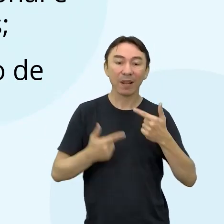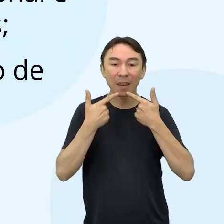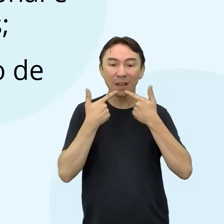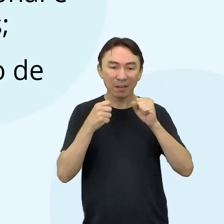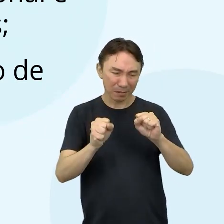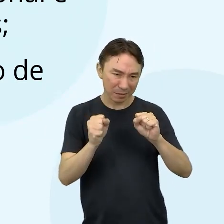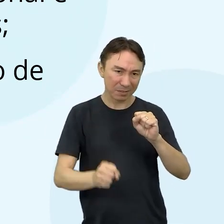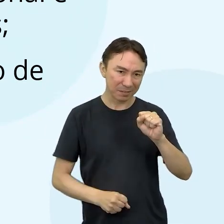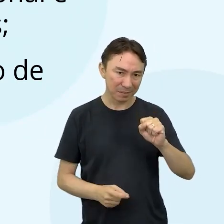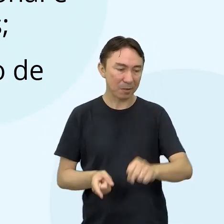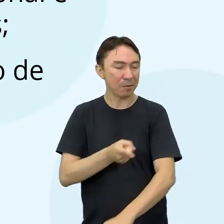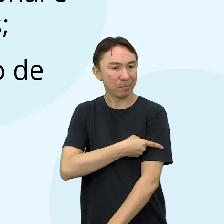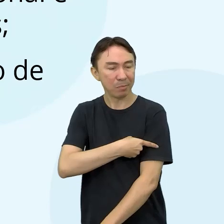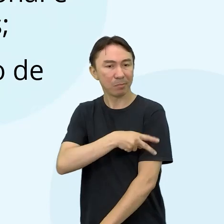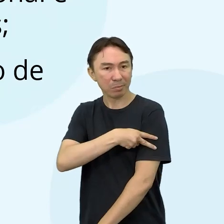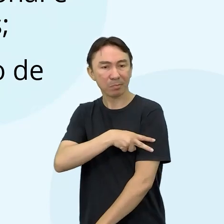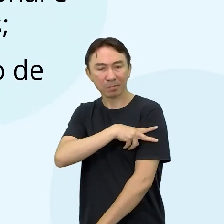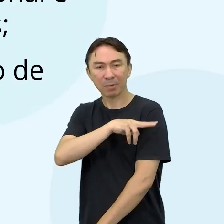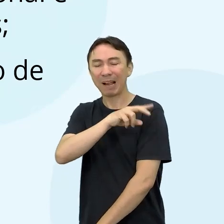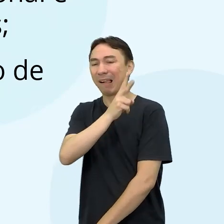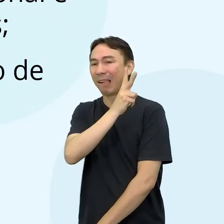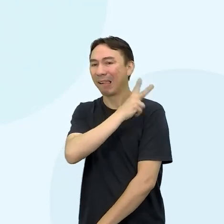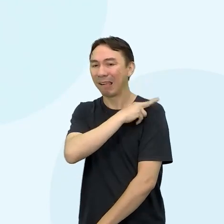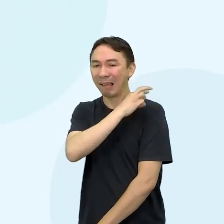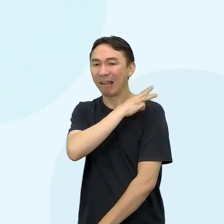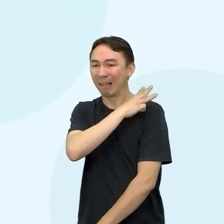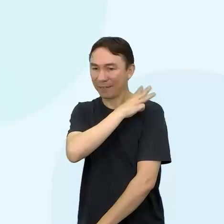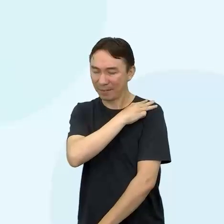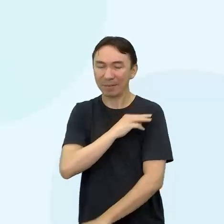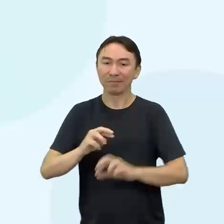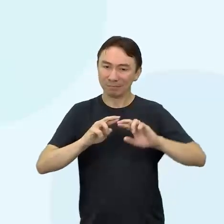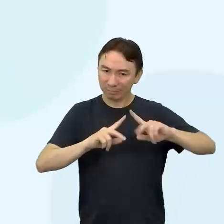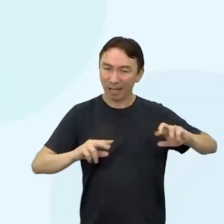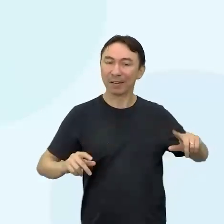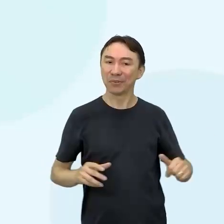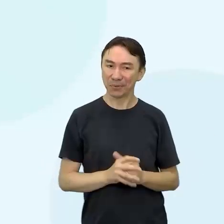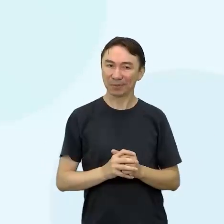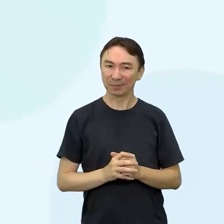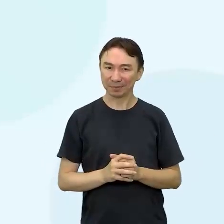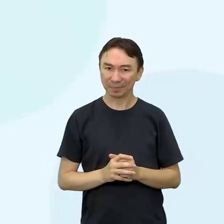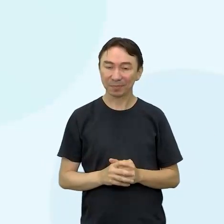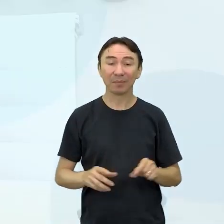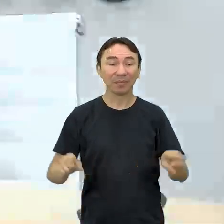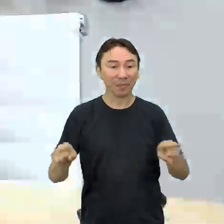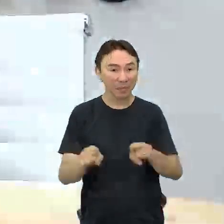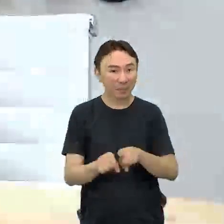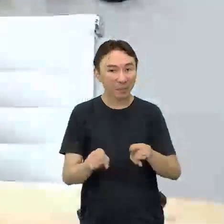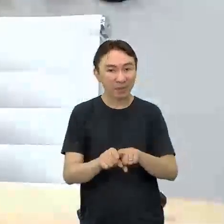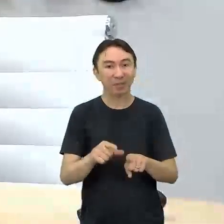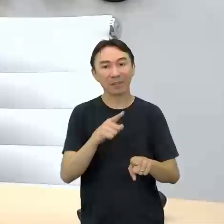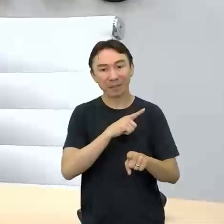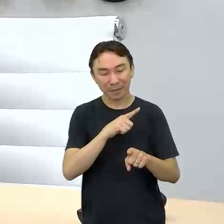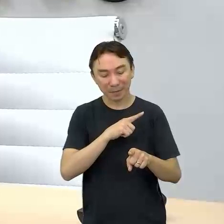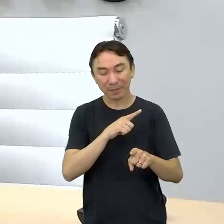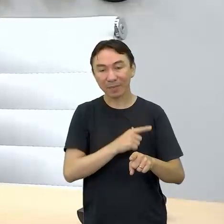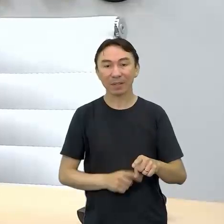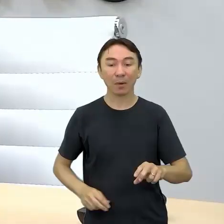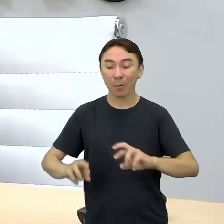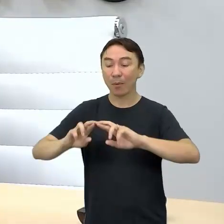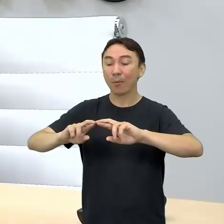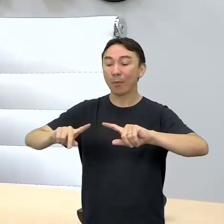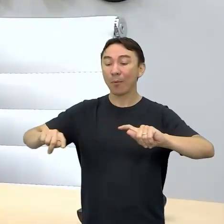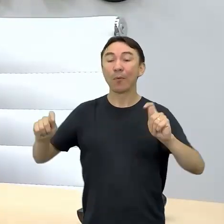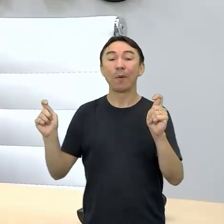diferentes anos e séries. Além disso, a gente tem também as competências que a gente vai